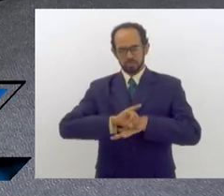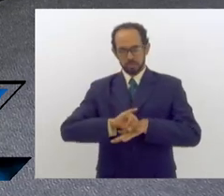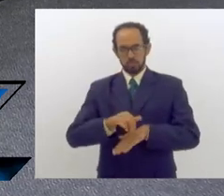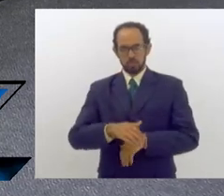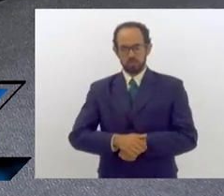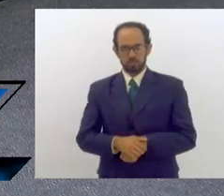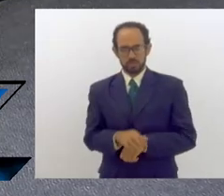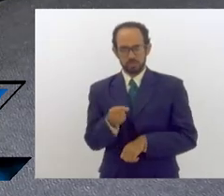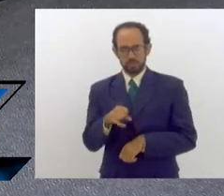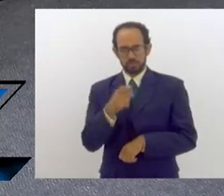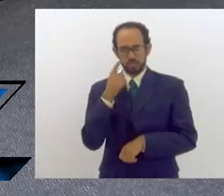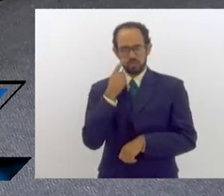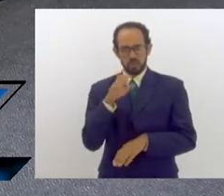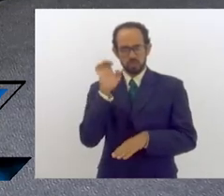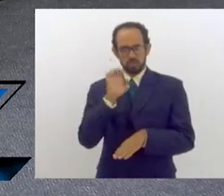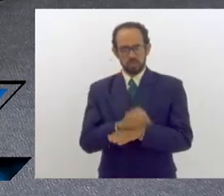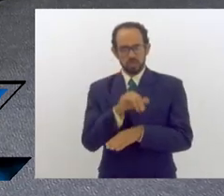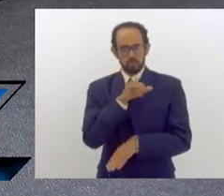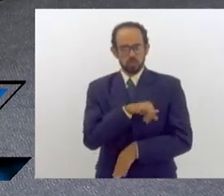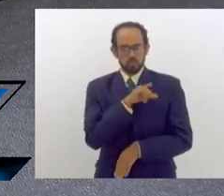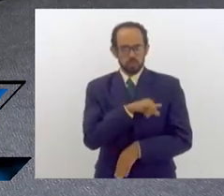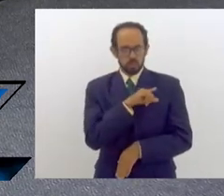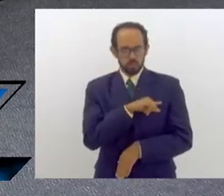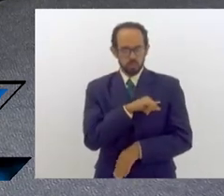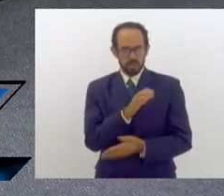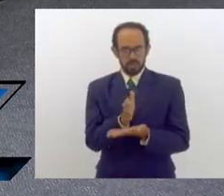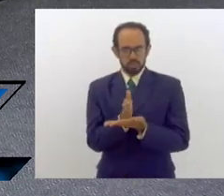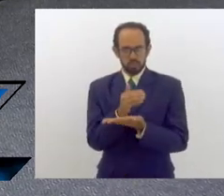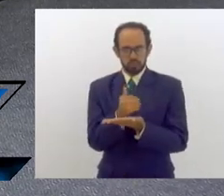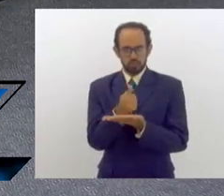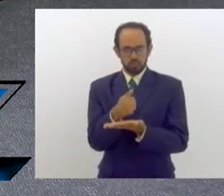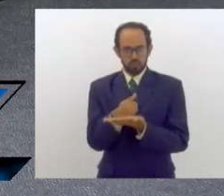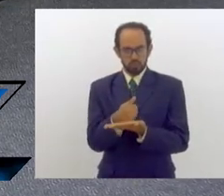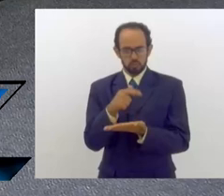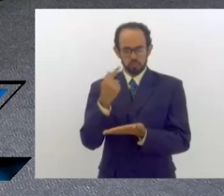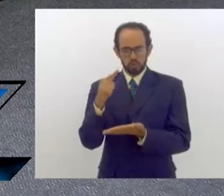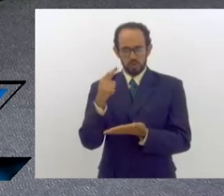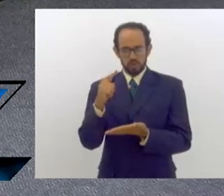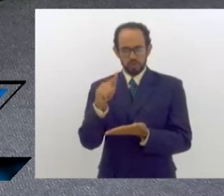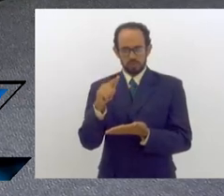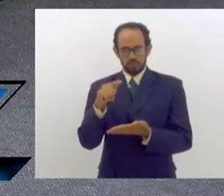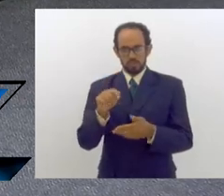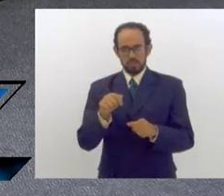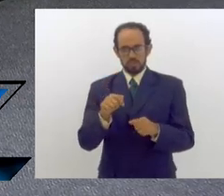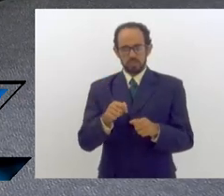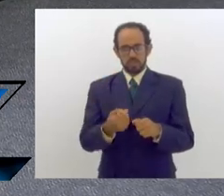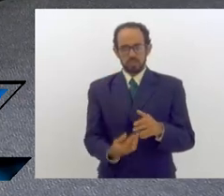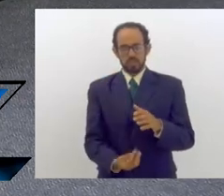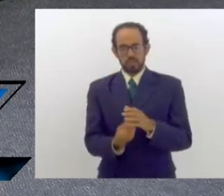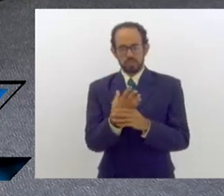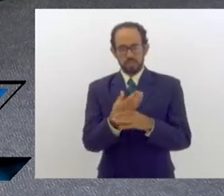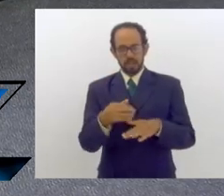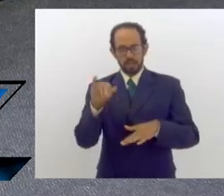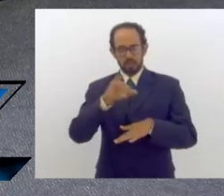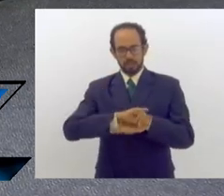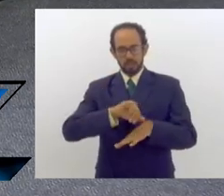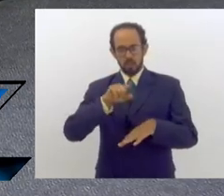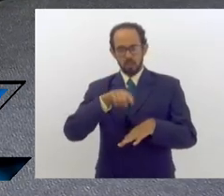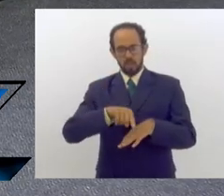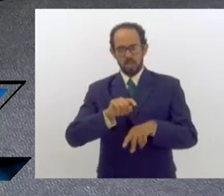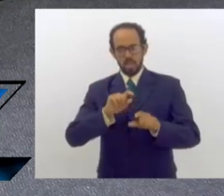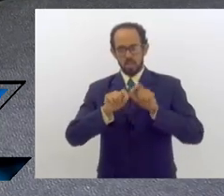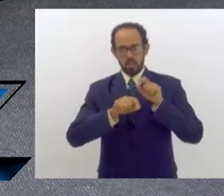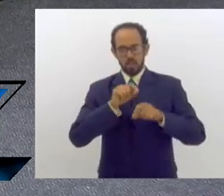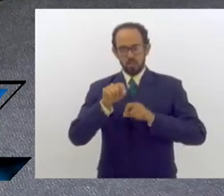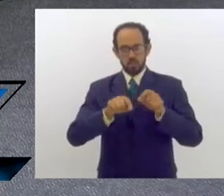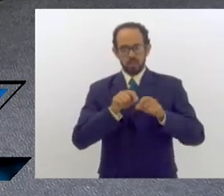olharmos o estado do Rio de Janeiro ele é todo dividido geograficamente e o que dá origem a região metropolitana além de ser a sua